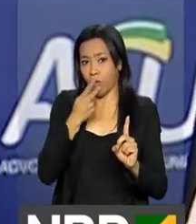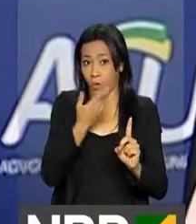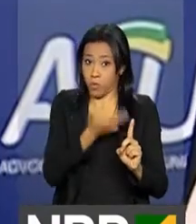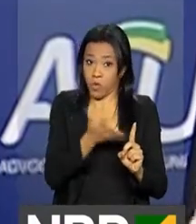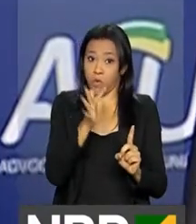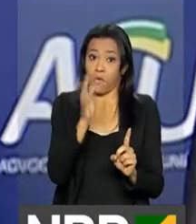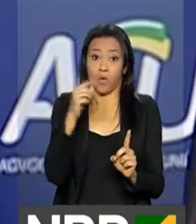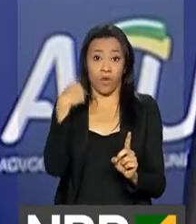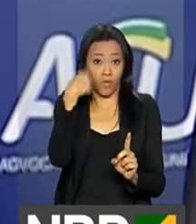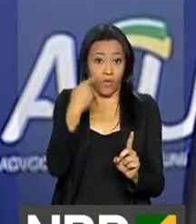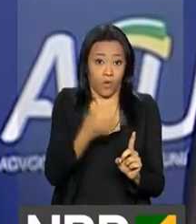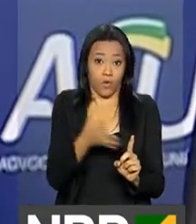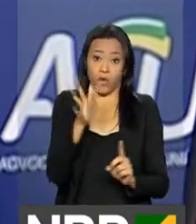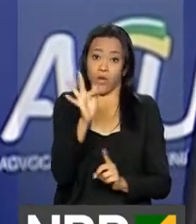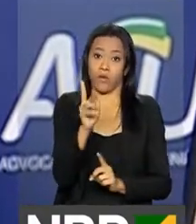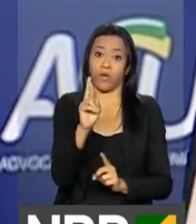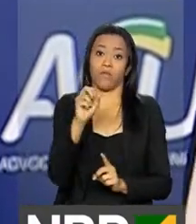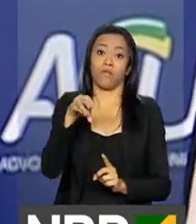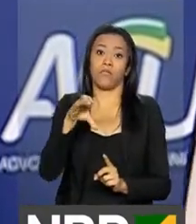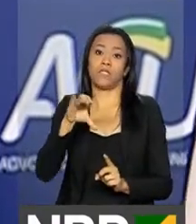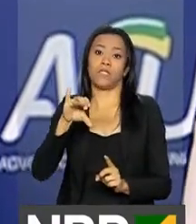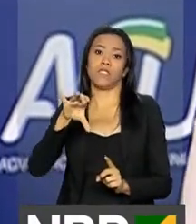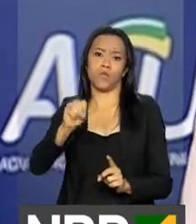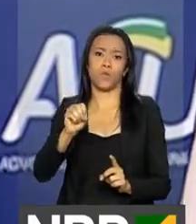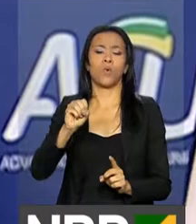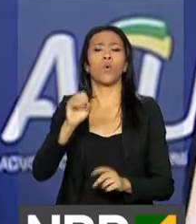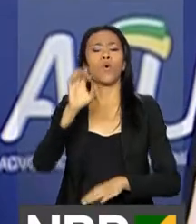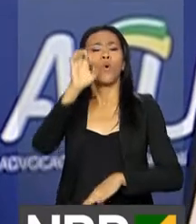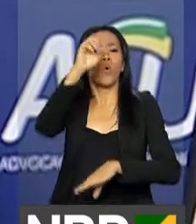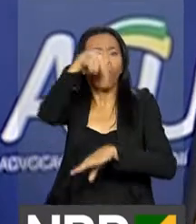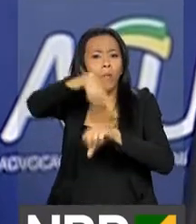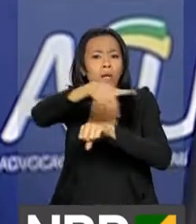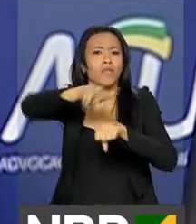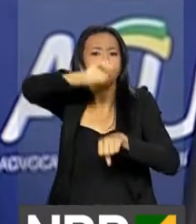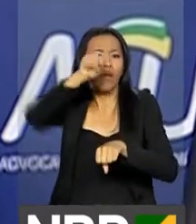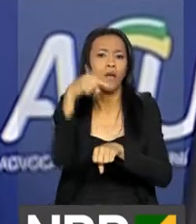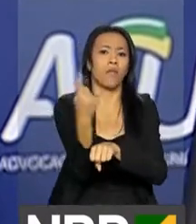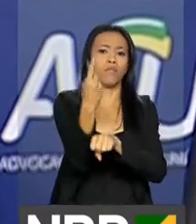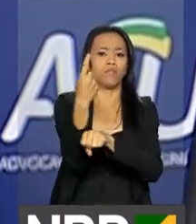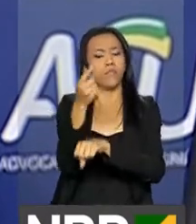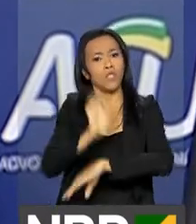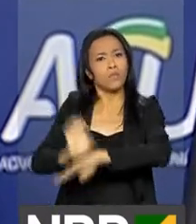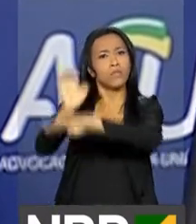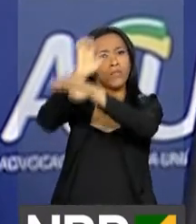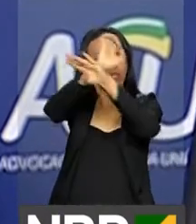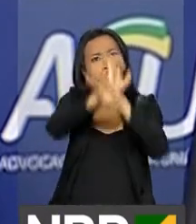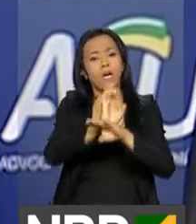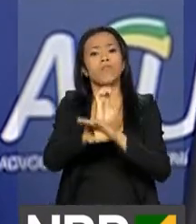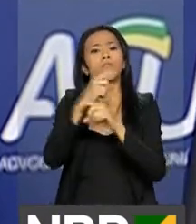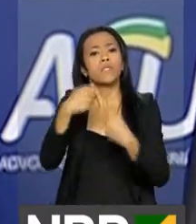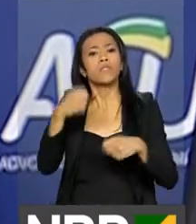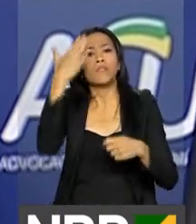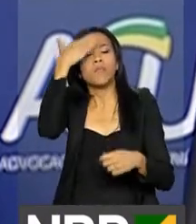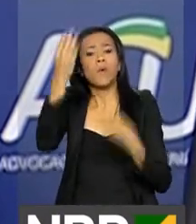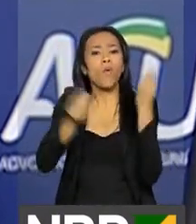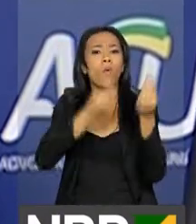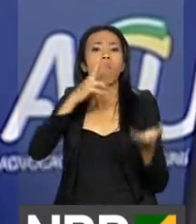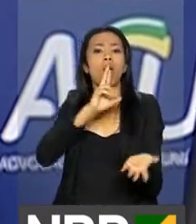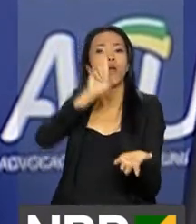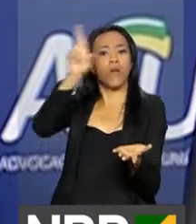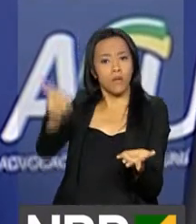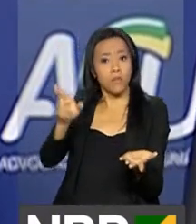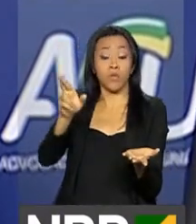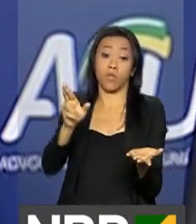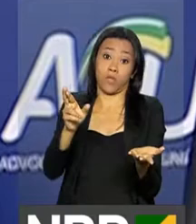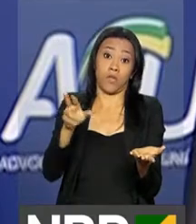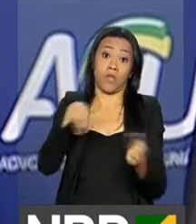país é um só o estado brasileiro é um só ea nossa federação deve dar a resposta à comunidade internacional que de fato ele